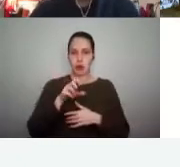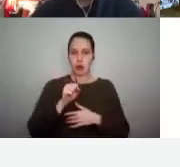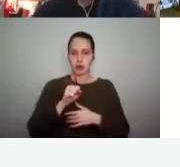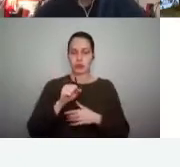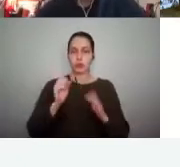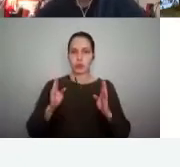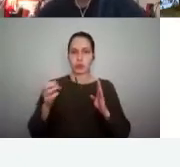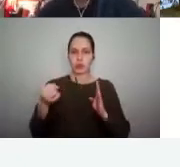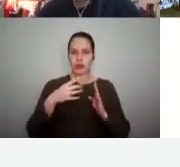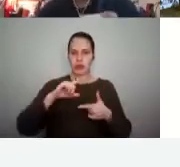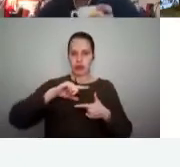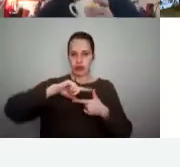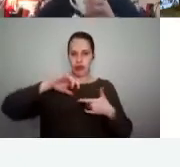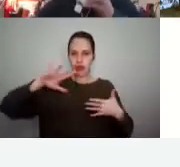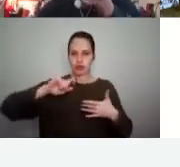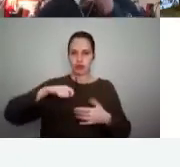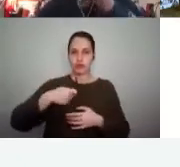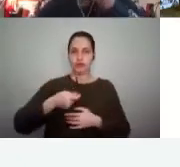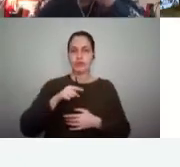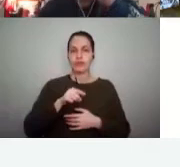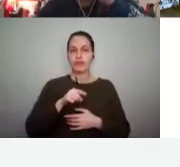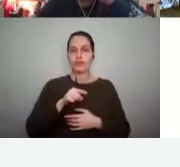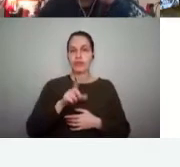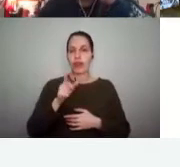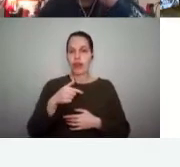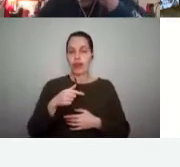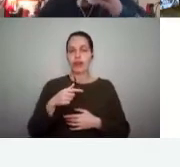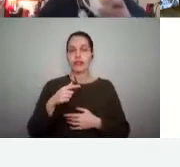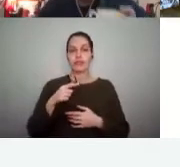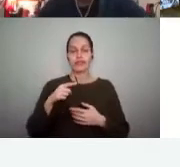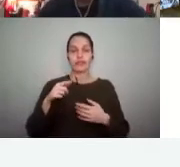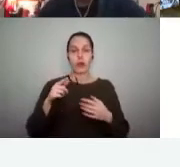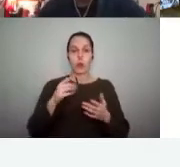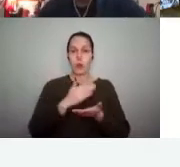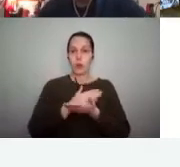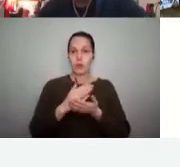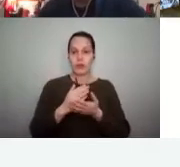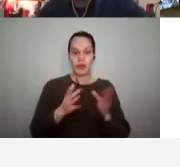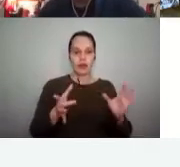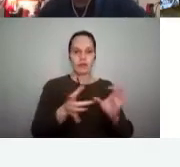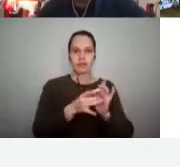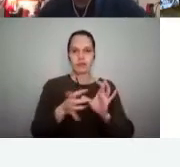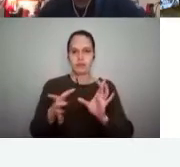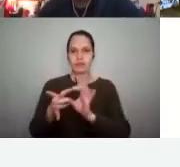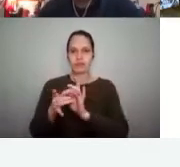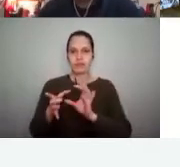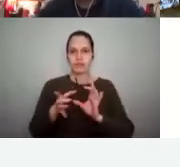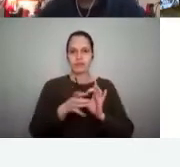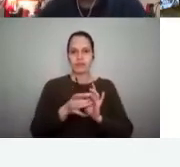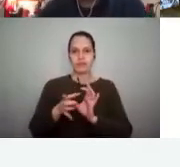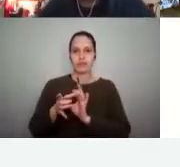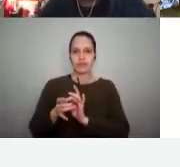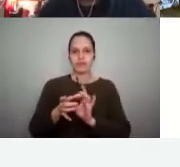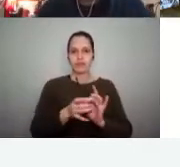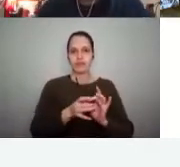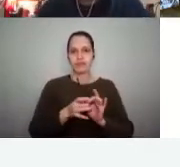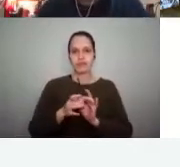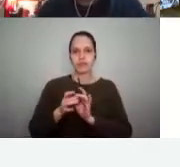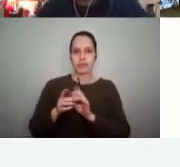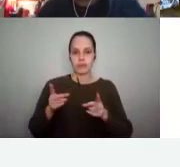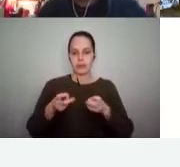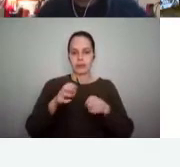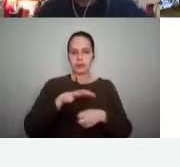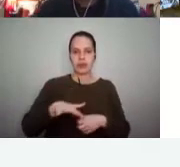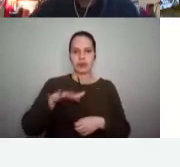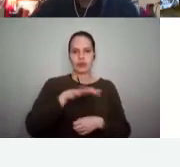da totalidade, né? A reconfiguração desses saberes numa compreensão de totalidade. Então, volta